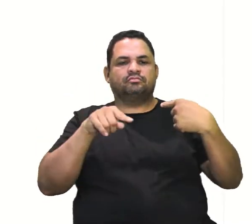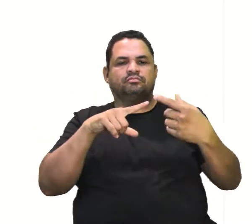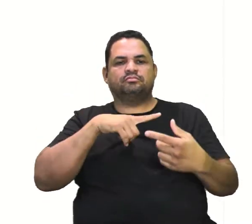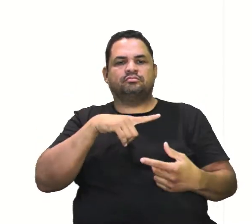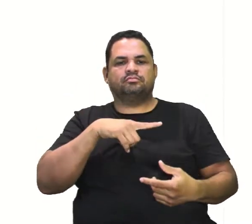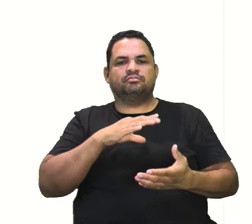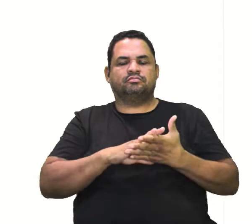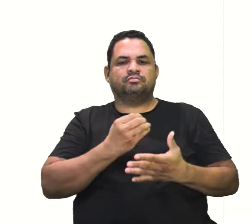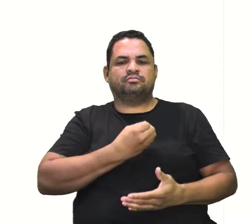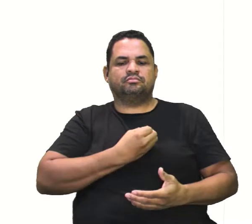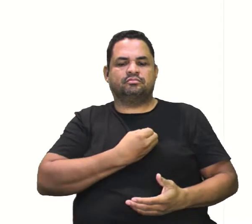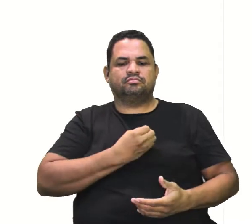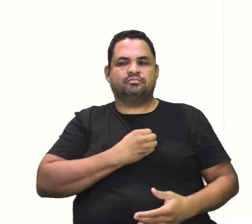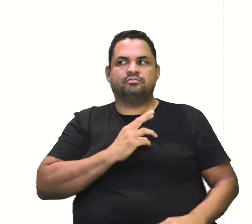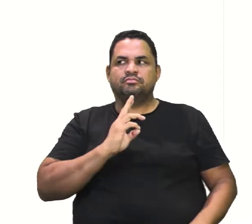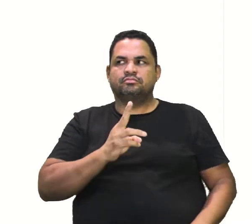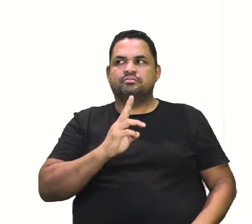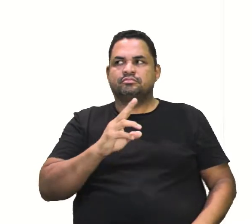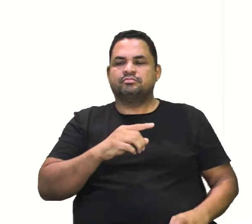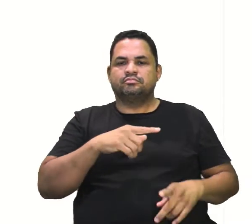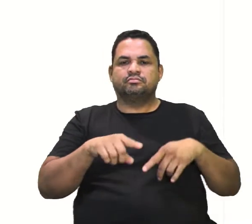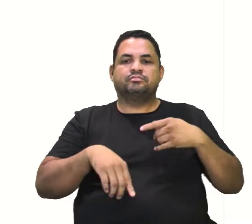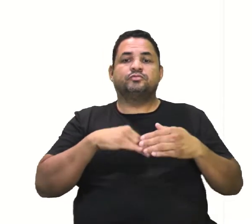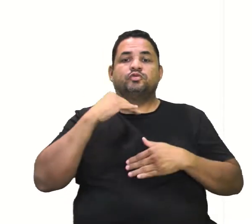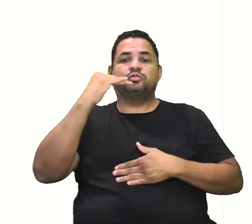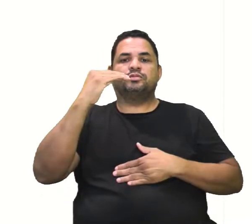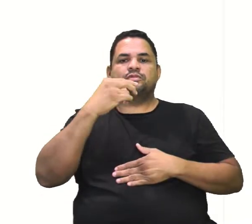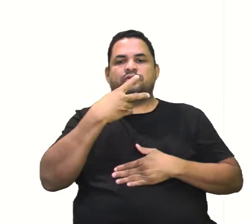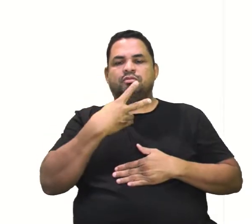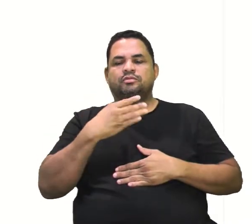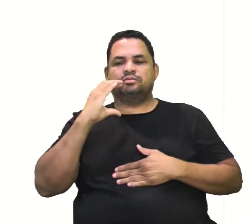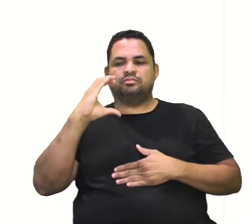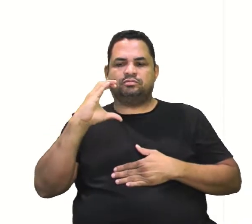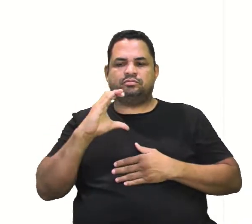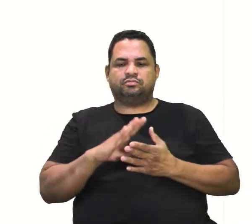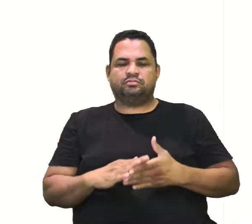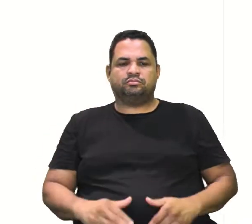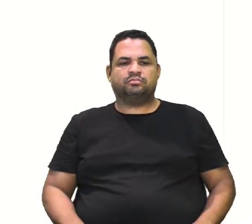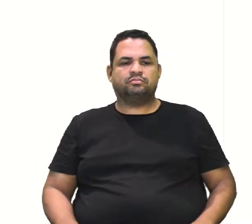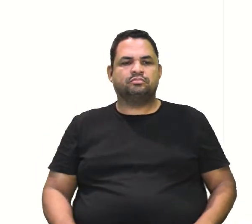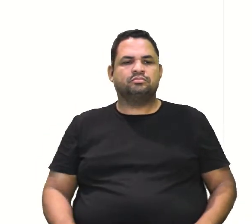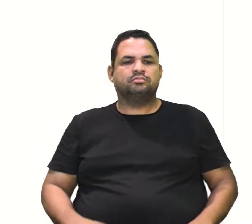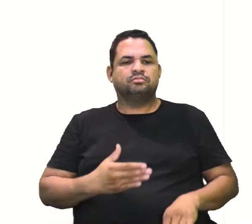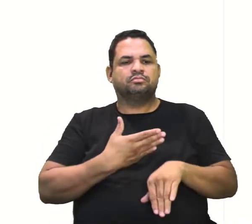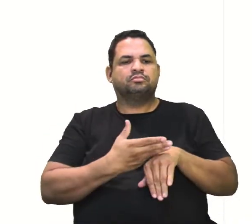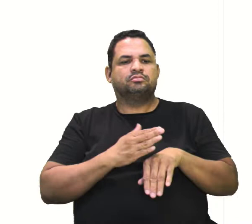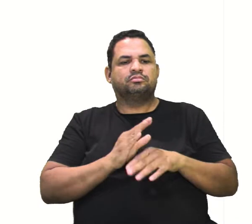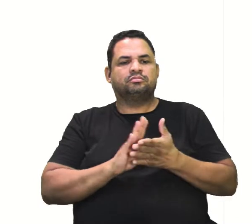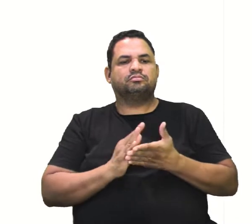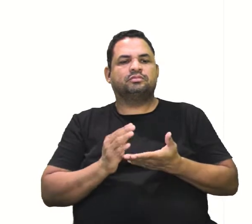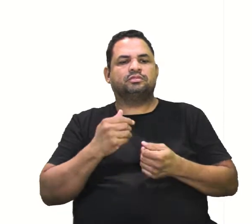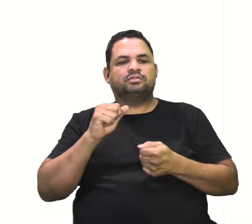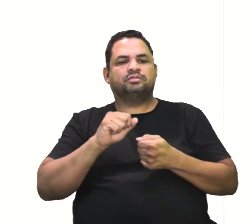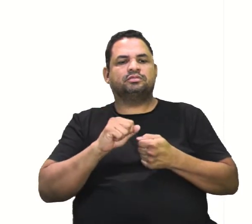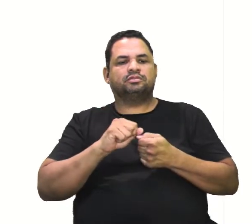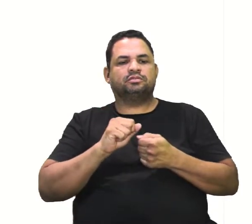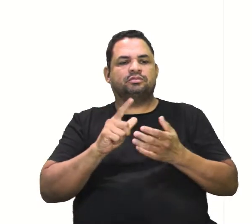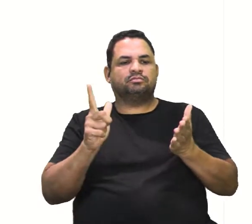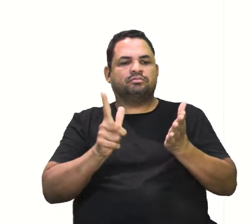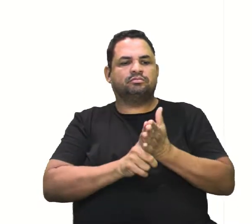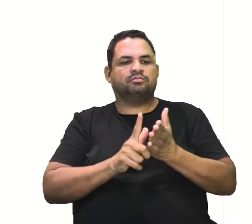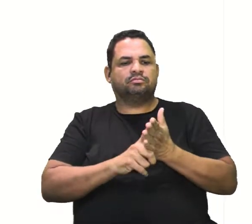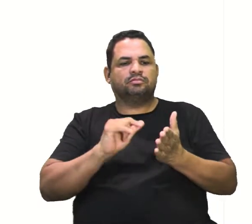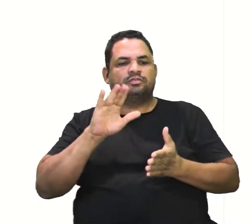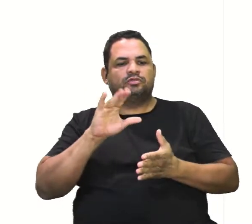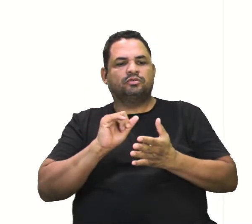tivemos um valor constante maior que 2C. Né? Então, na prática, isso pode ser feito com auxílio de isopor, papel,